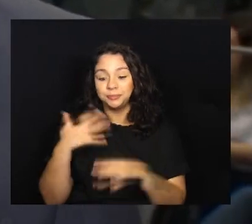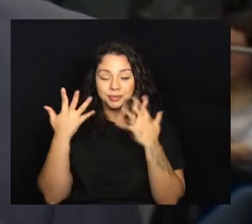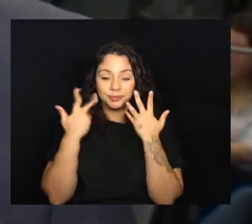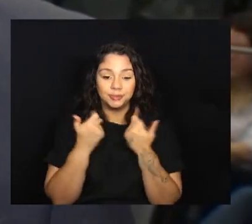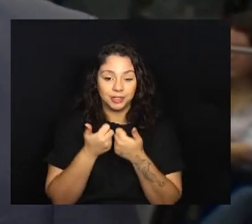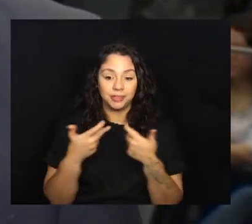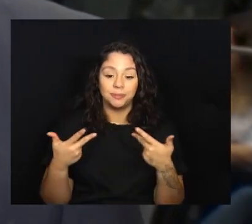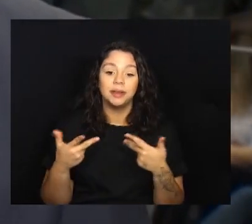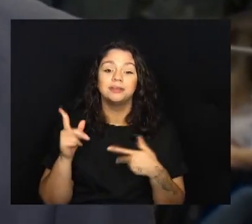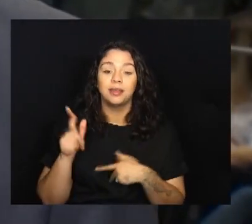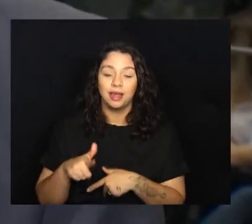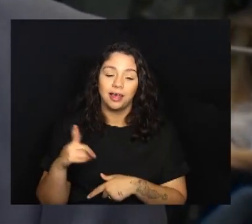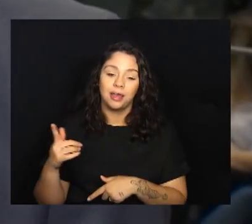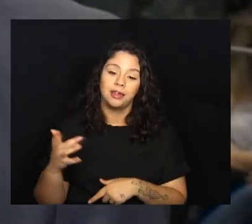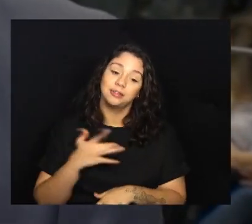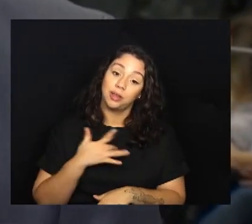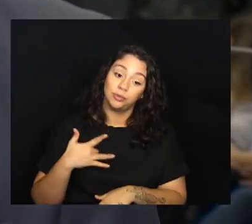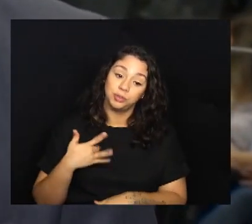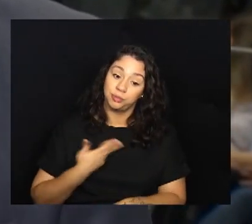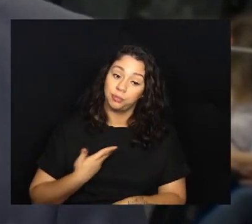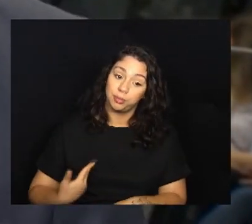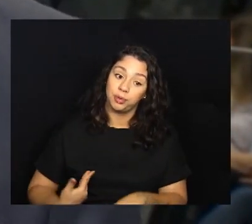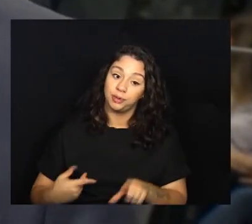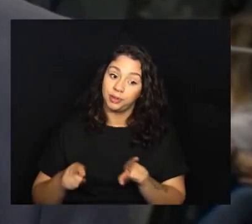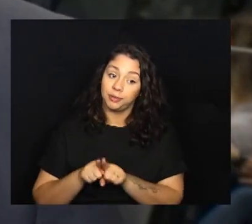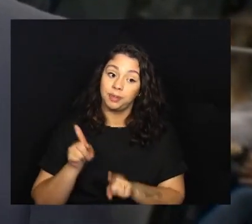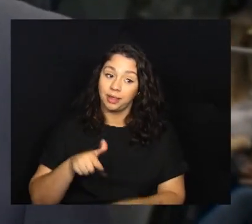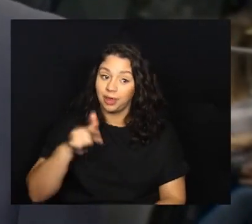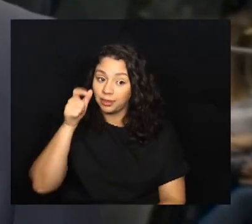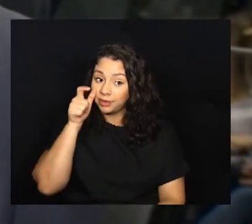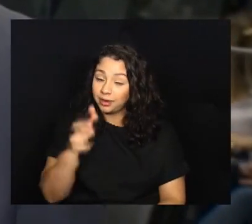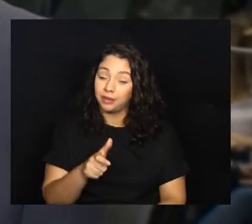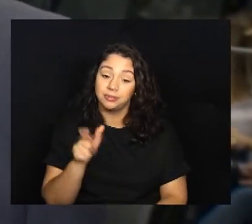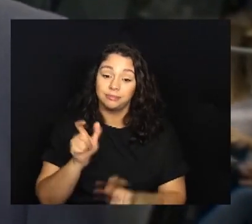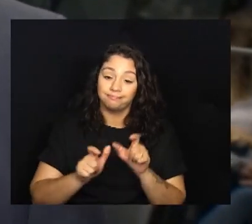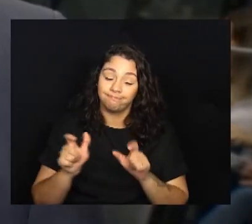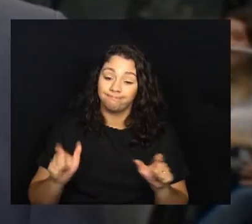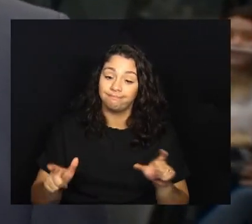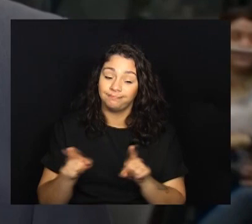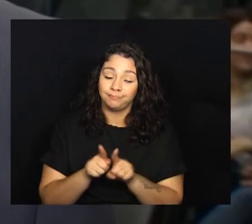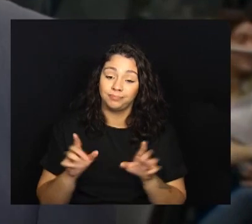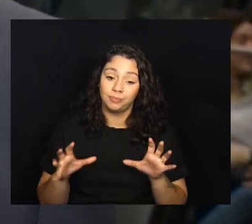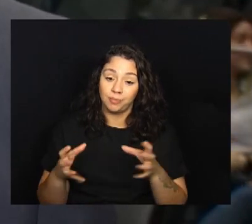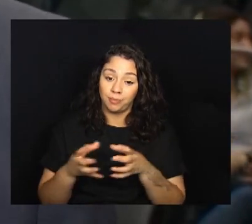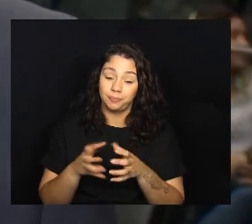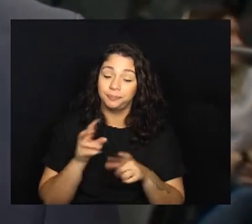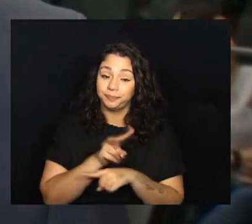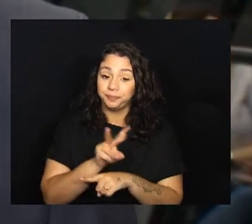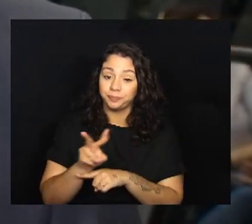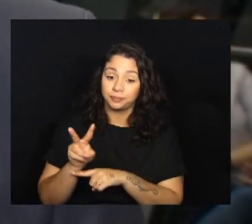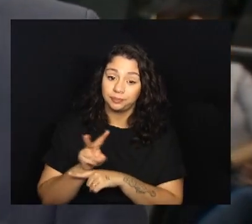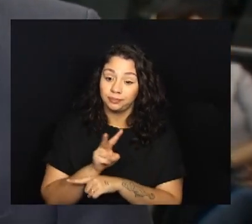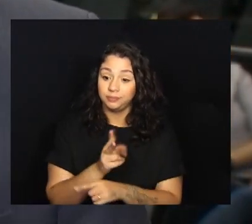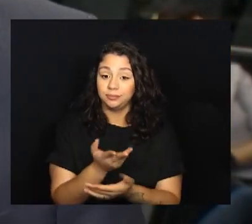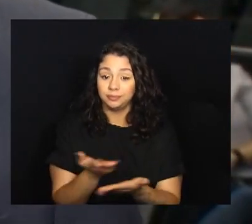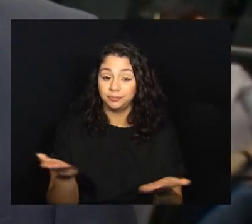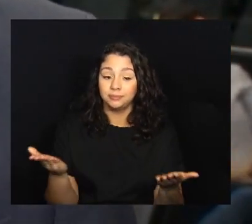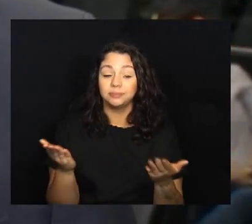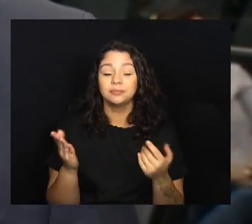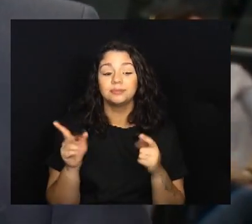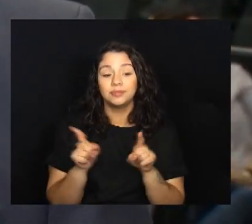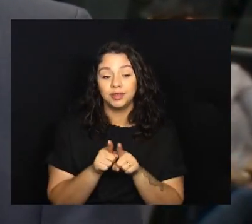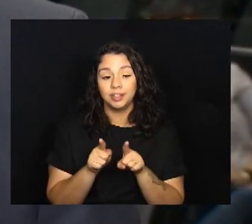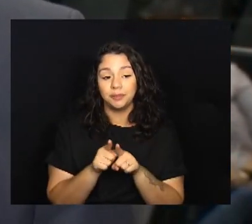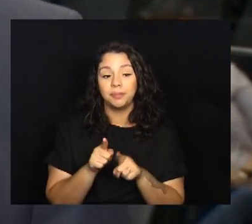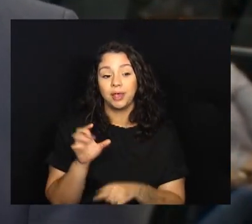dos animais também é saúde pública, interessa para as pessoas, para as comunidades, para as protetoras e protetores independentes, para as